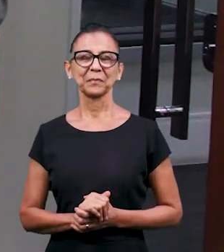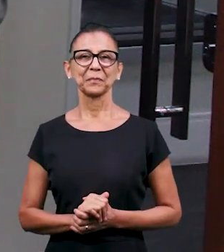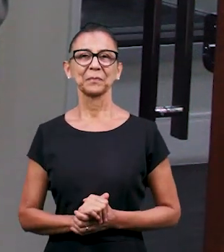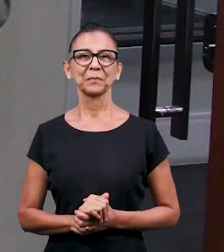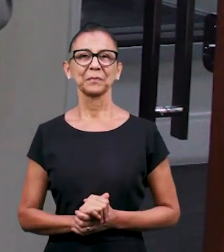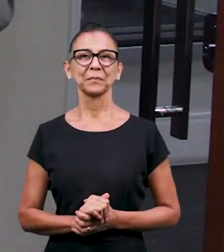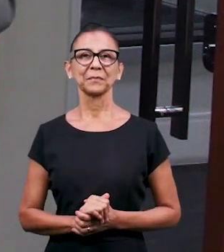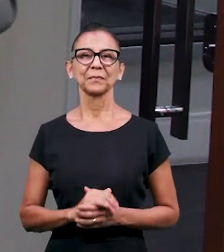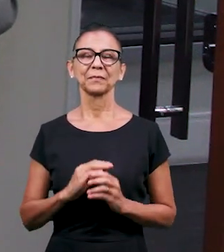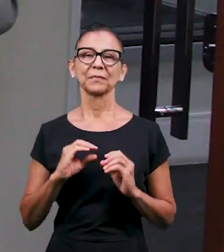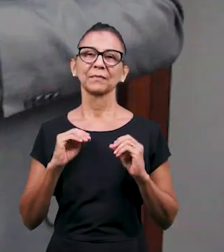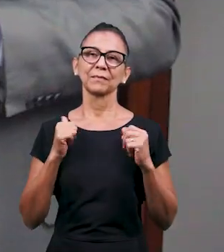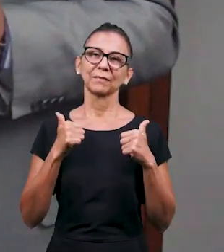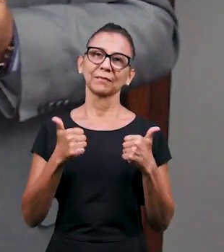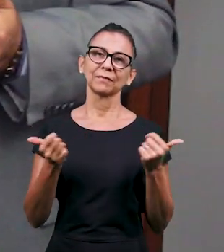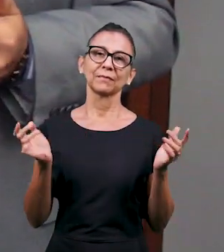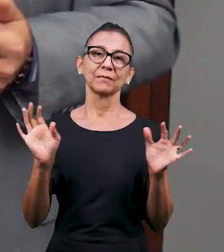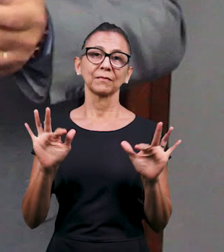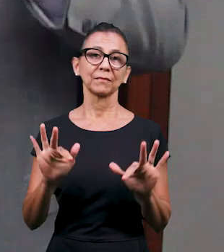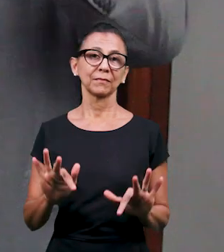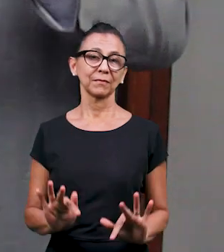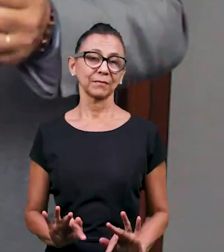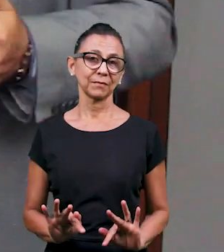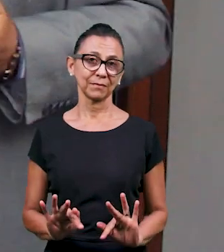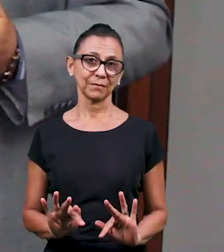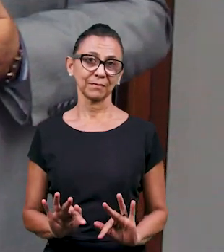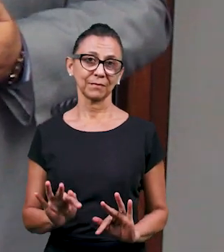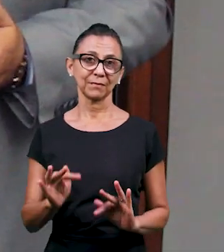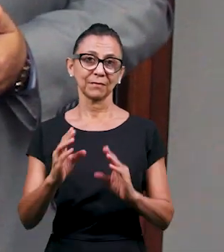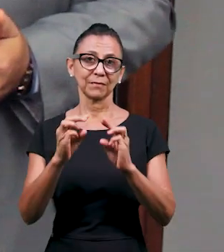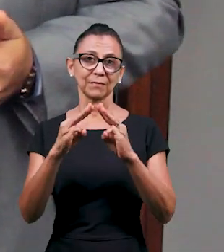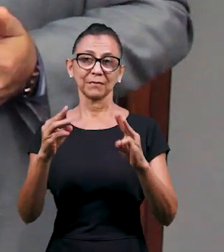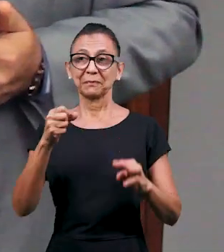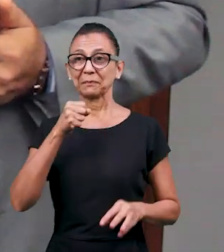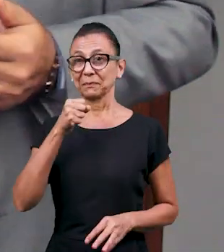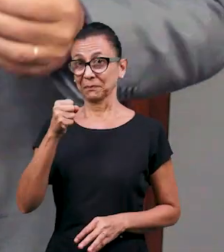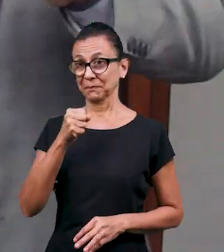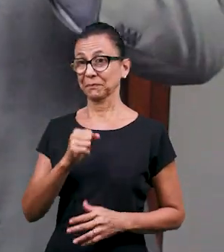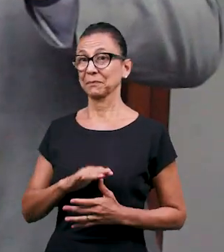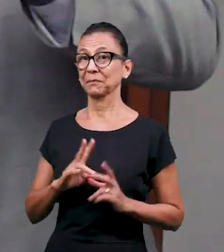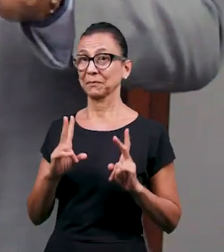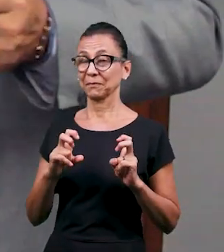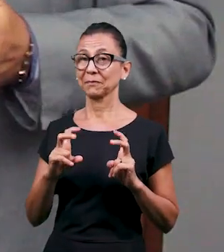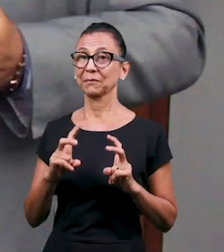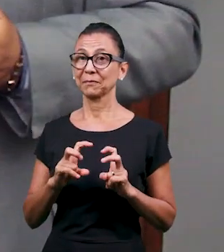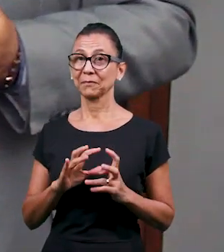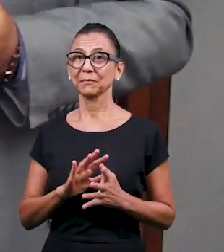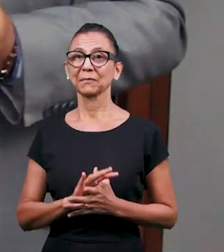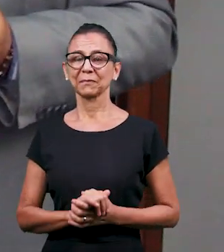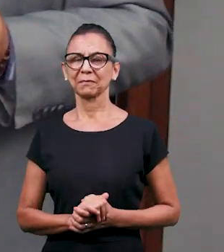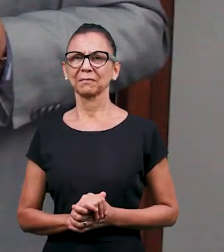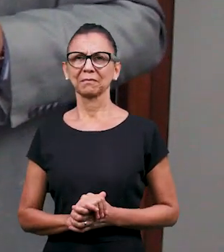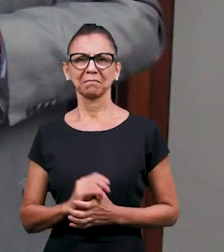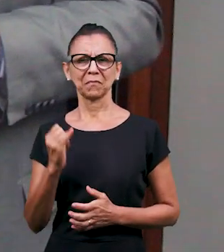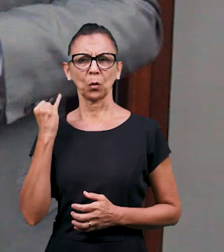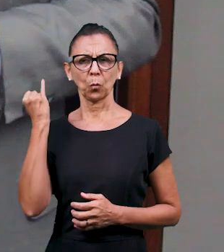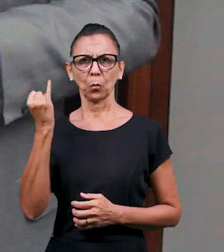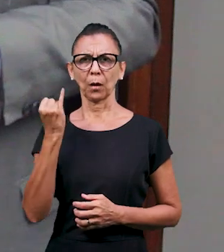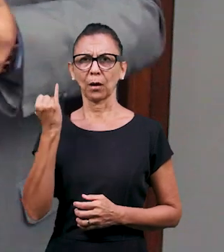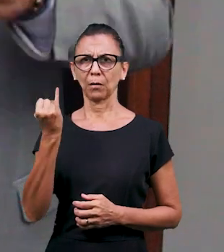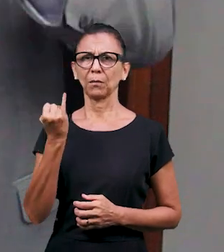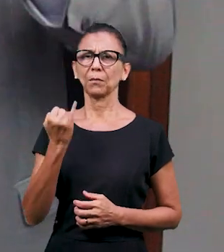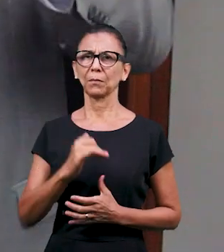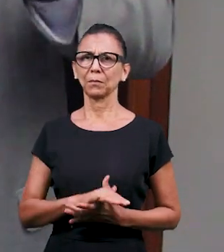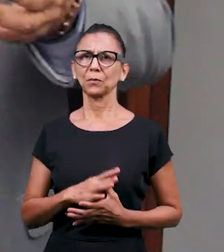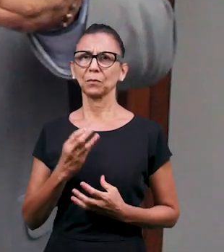querida. Paz do Senhor. Amém, Pai do Senhor. Muito bem, a gente assim encerra mais uma edição do Manaim Entrevista com mais um tema extremamente